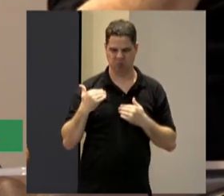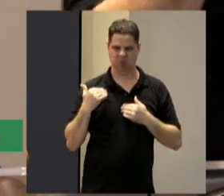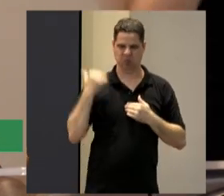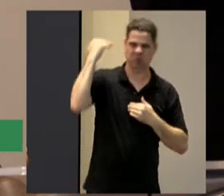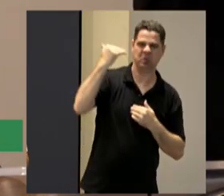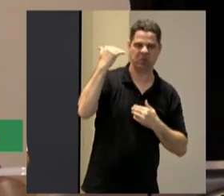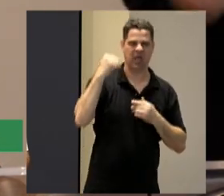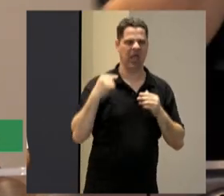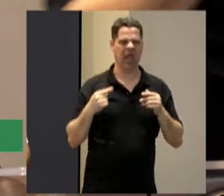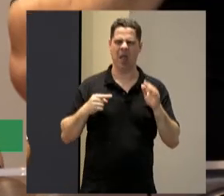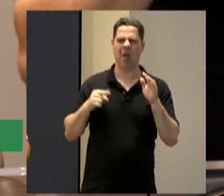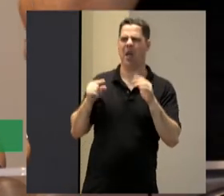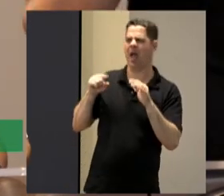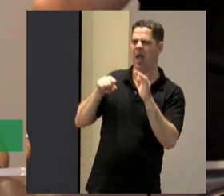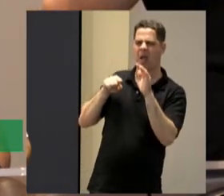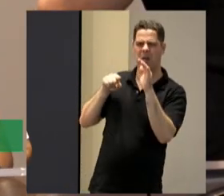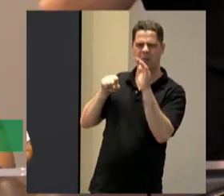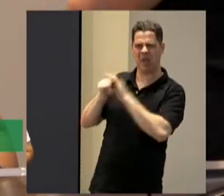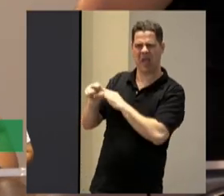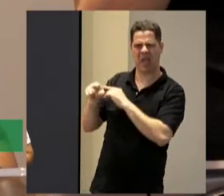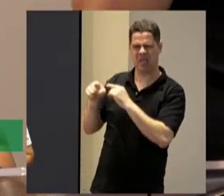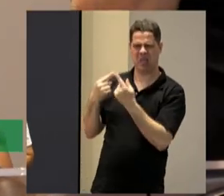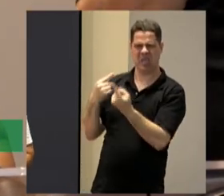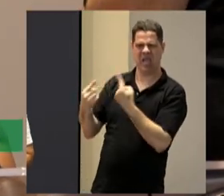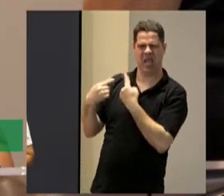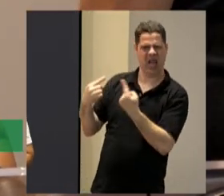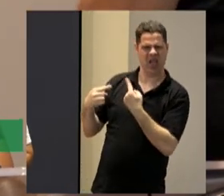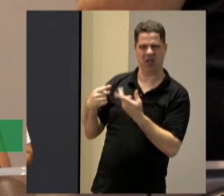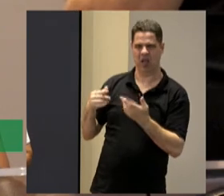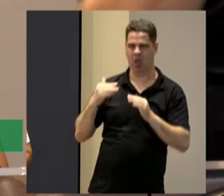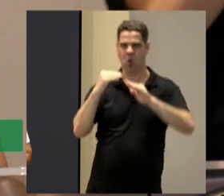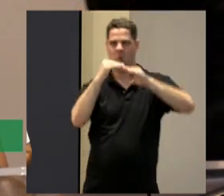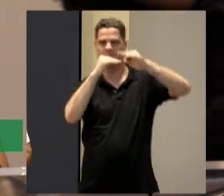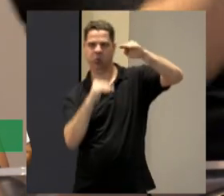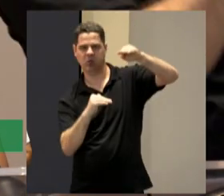ainda questiona dialogar com outro que não tem.